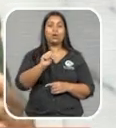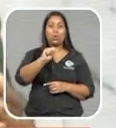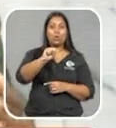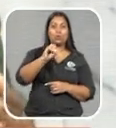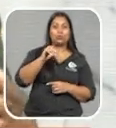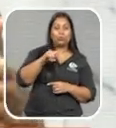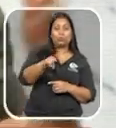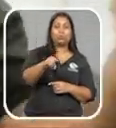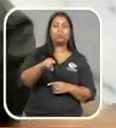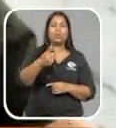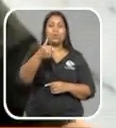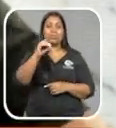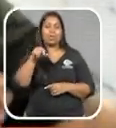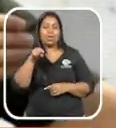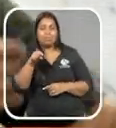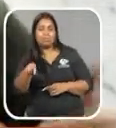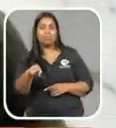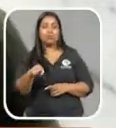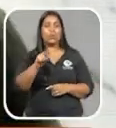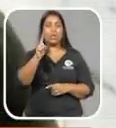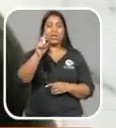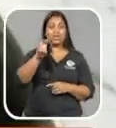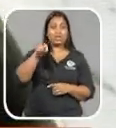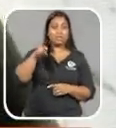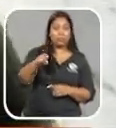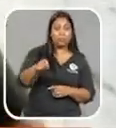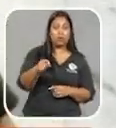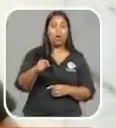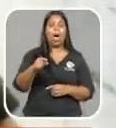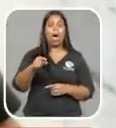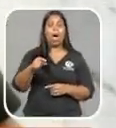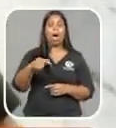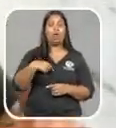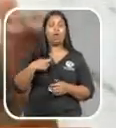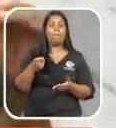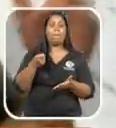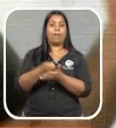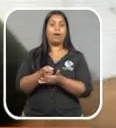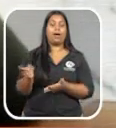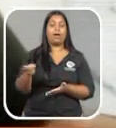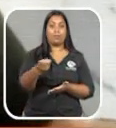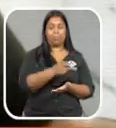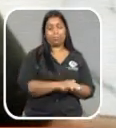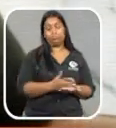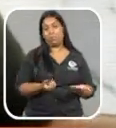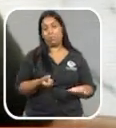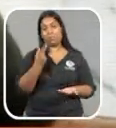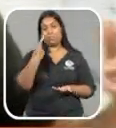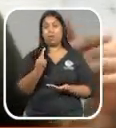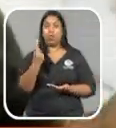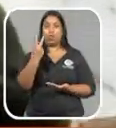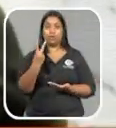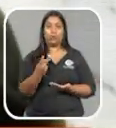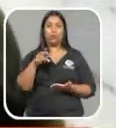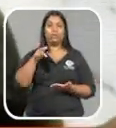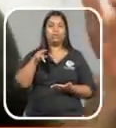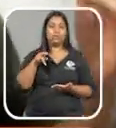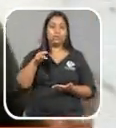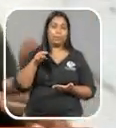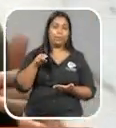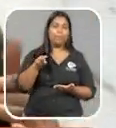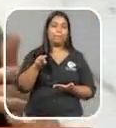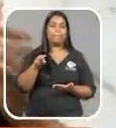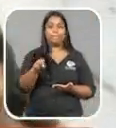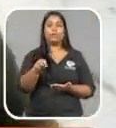Não. Pelo contrário, a gente acha um absurdo quem ganha 12 mil reais, fala, mas comparado a muitos brasileiros, é um salário